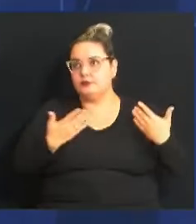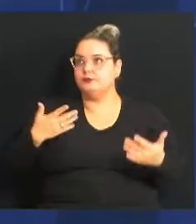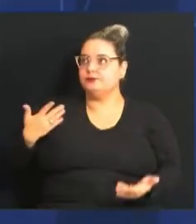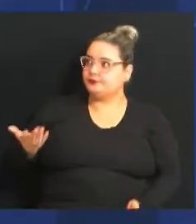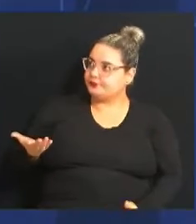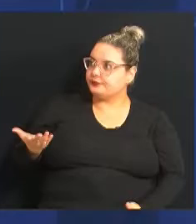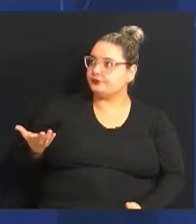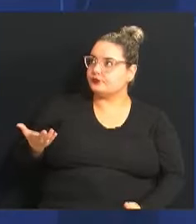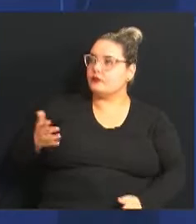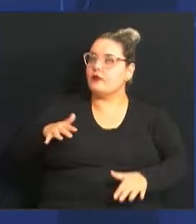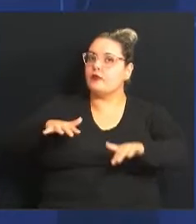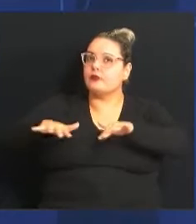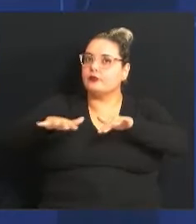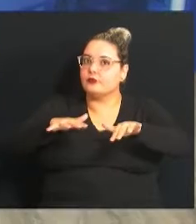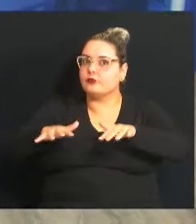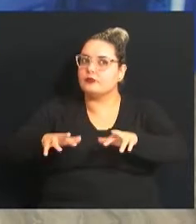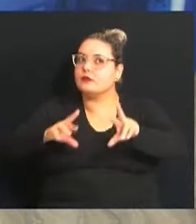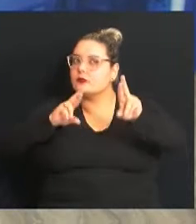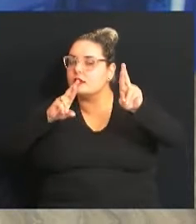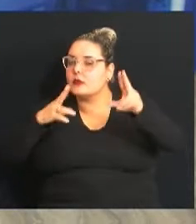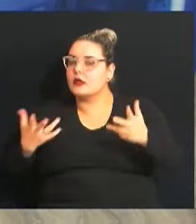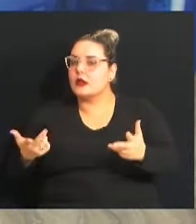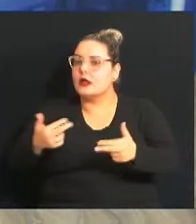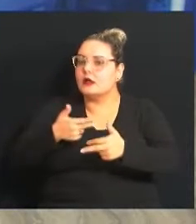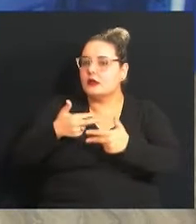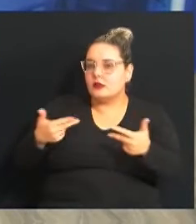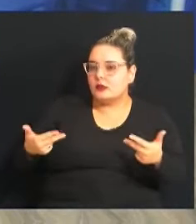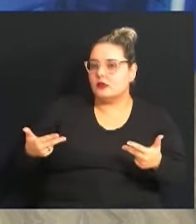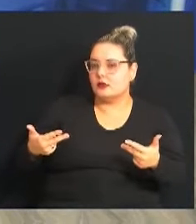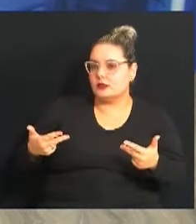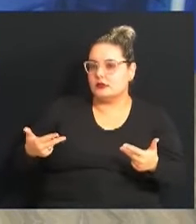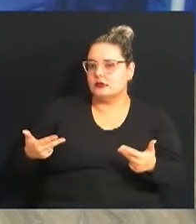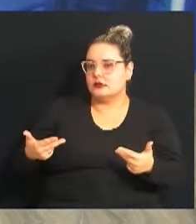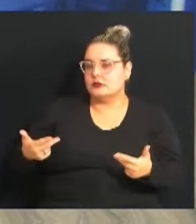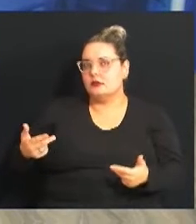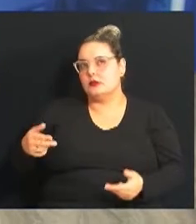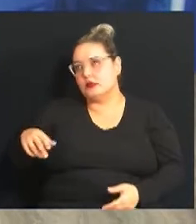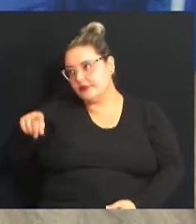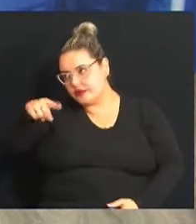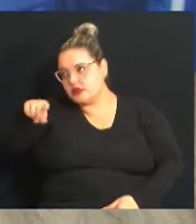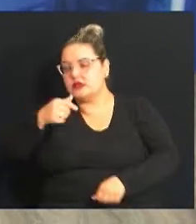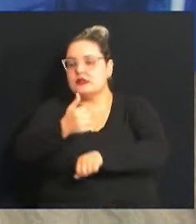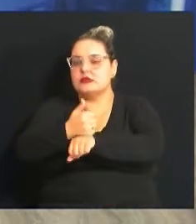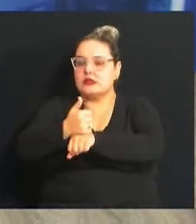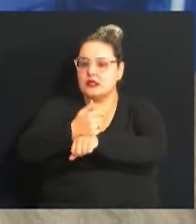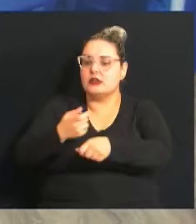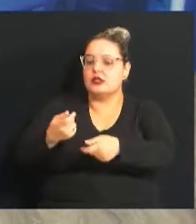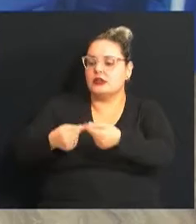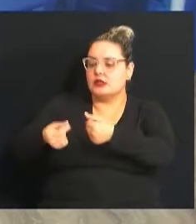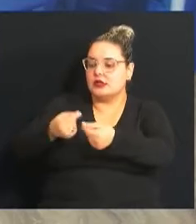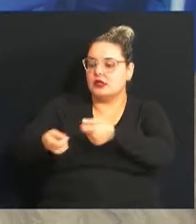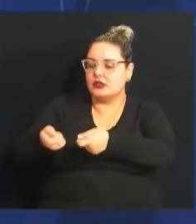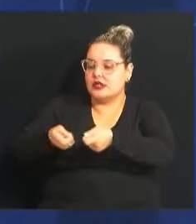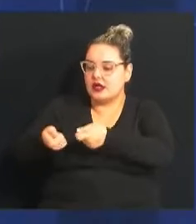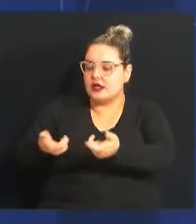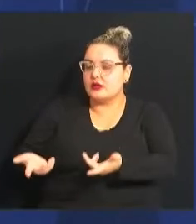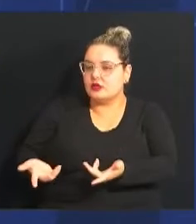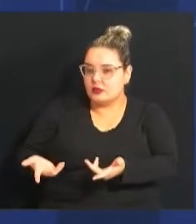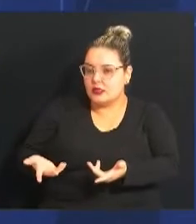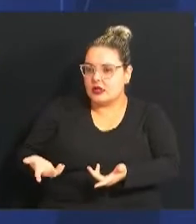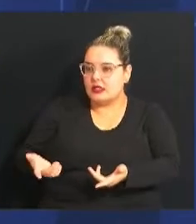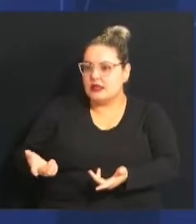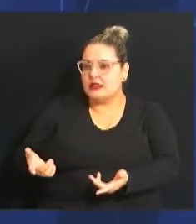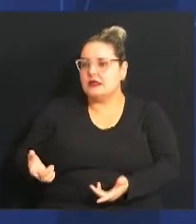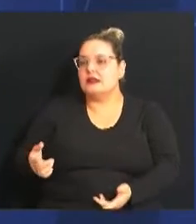um movimento esperado? Era algo que dava para vocês, por exemplo, que são da área da economia, os economistas, era algo que estava